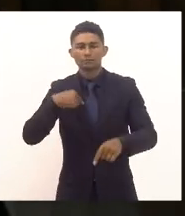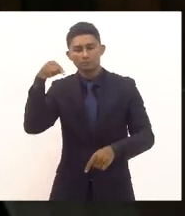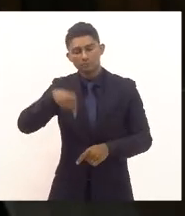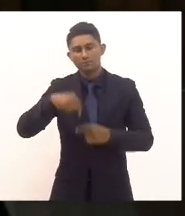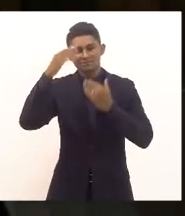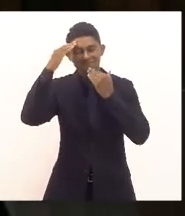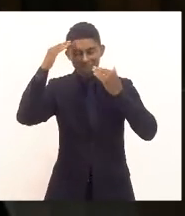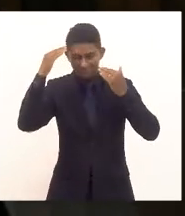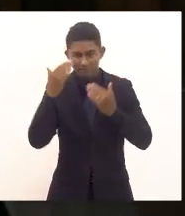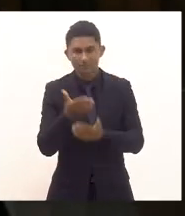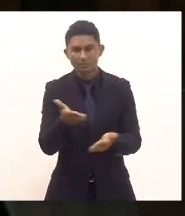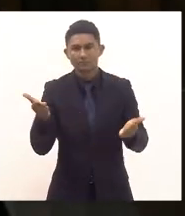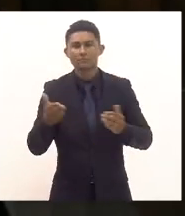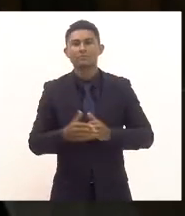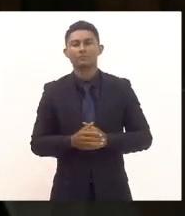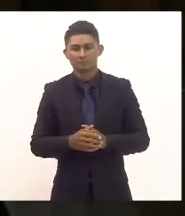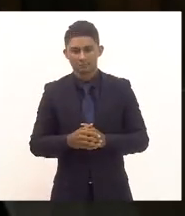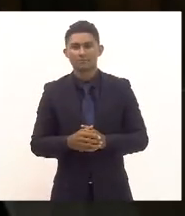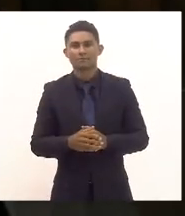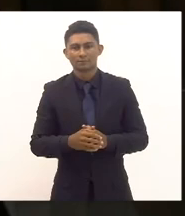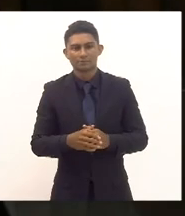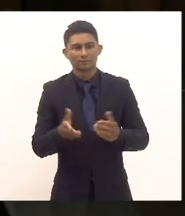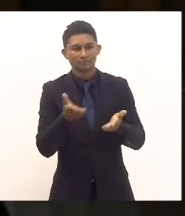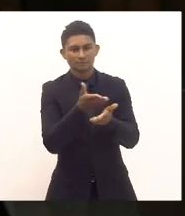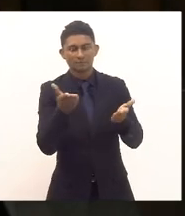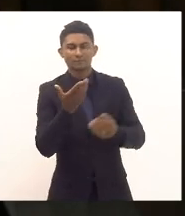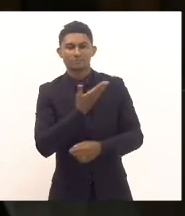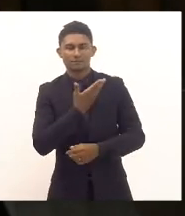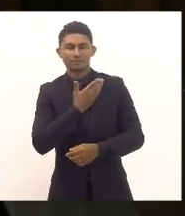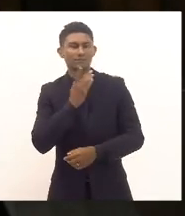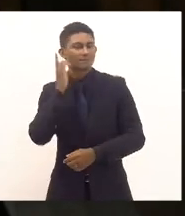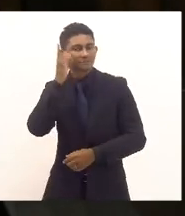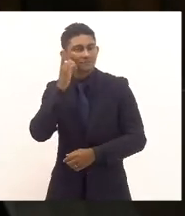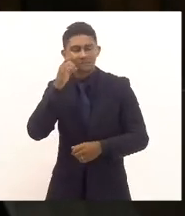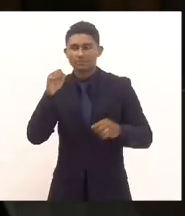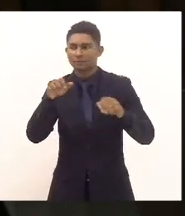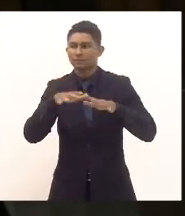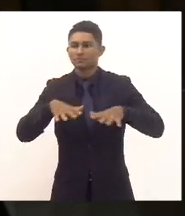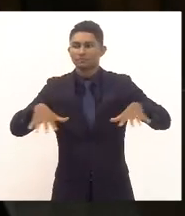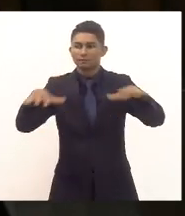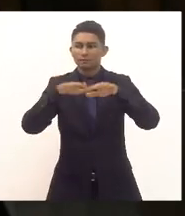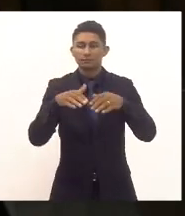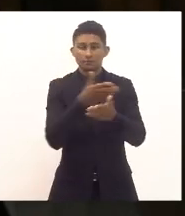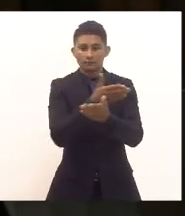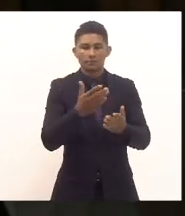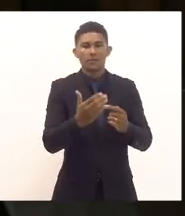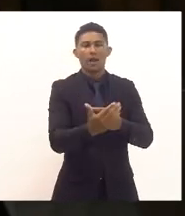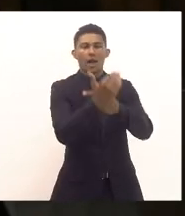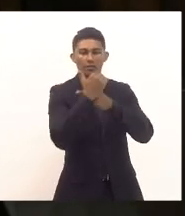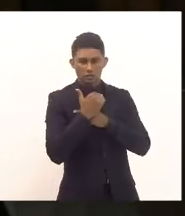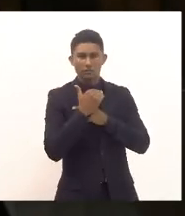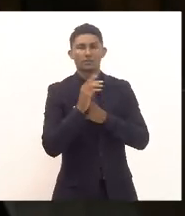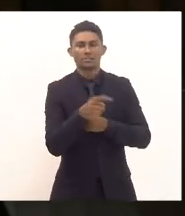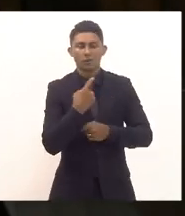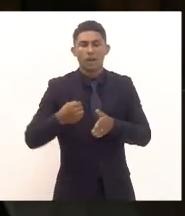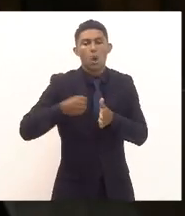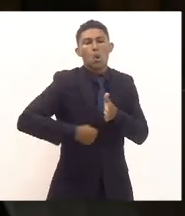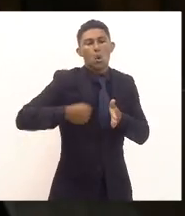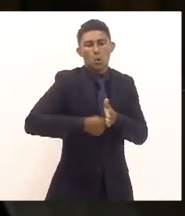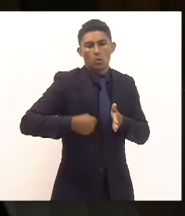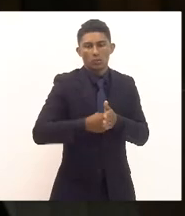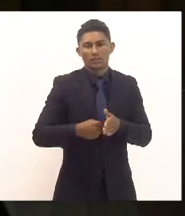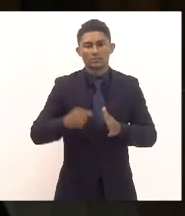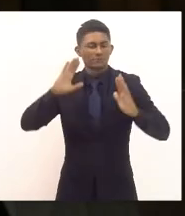agradecimento extensivo aos meus colegas deputados estaduais que nos ajudam nessa batalha pelo interior